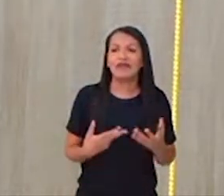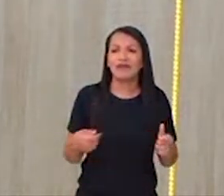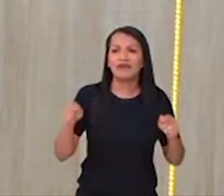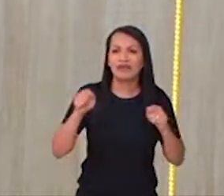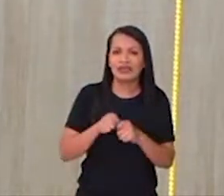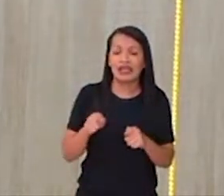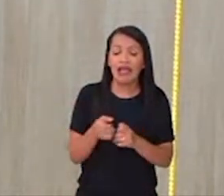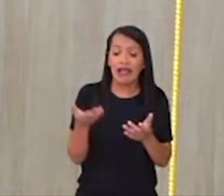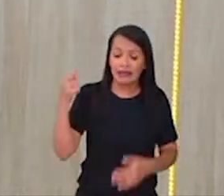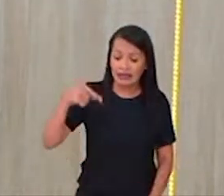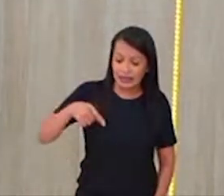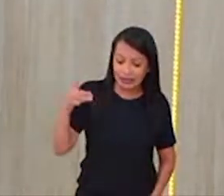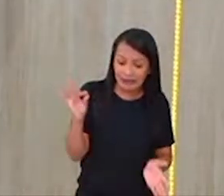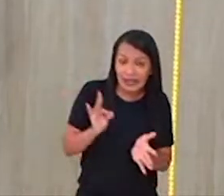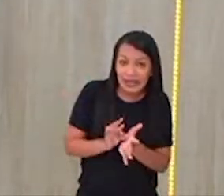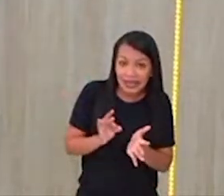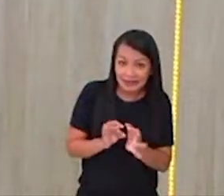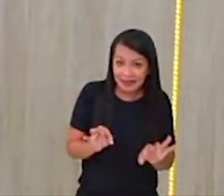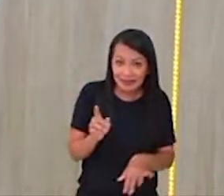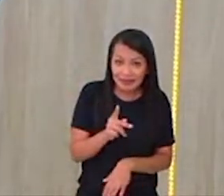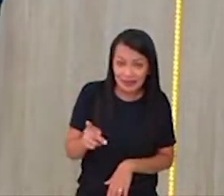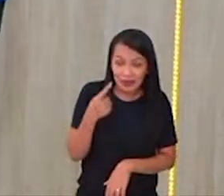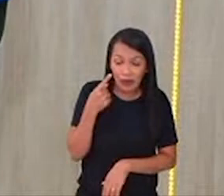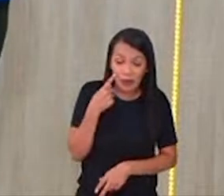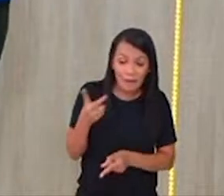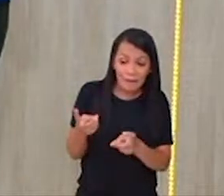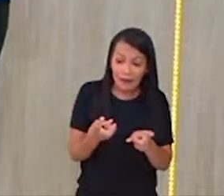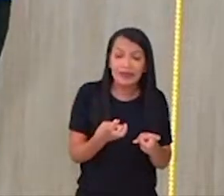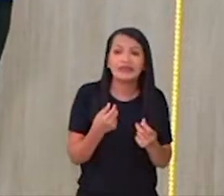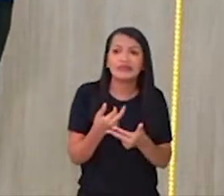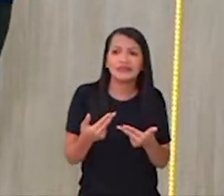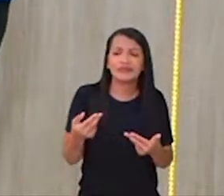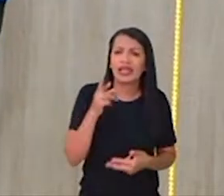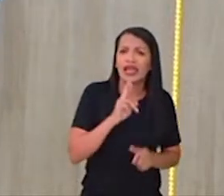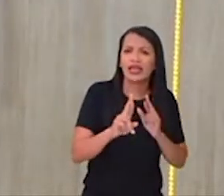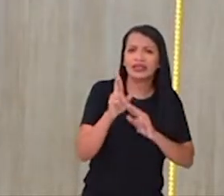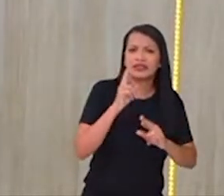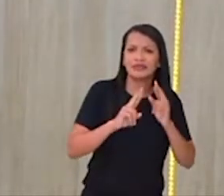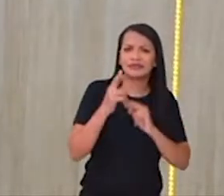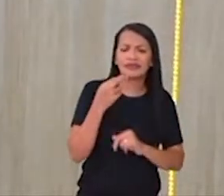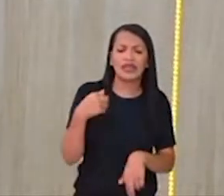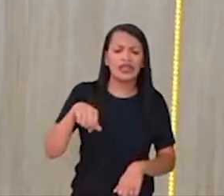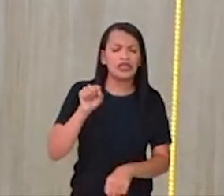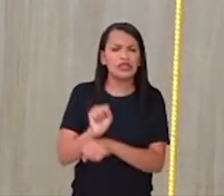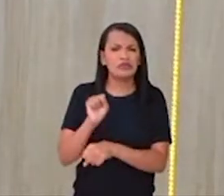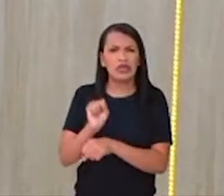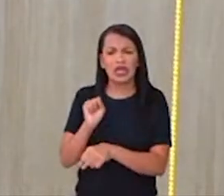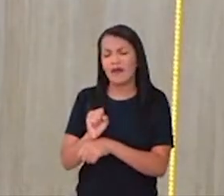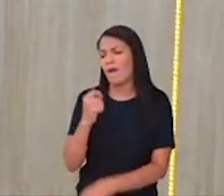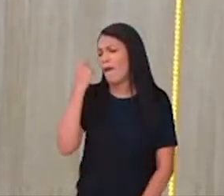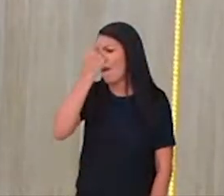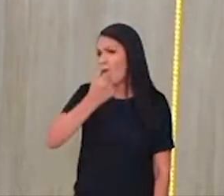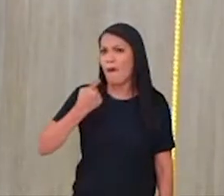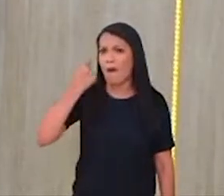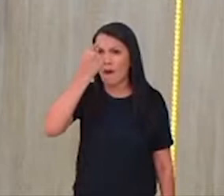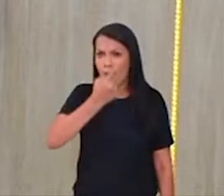na verdade, professora, né? Observe as construções abaixo e respondam. Esperou horas na fila do banco para